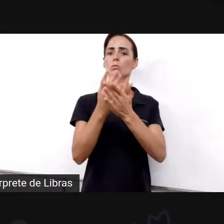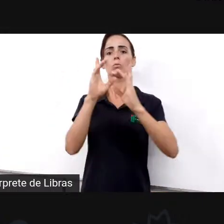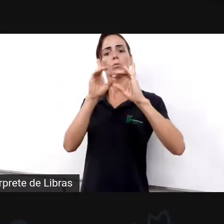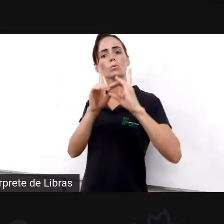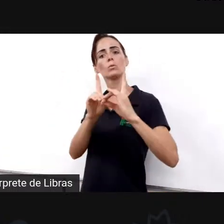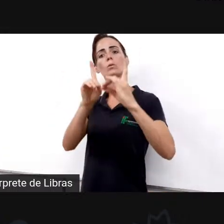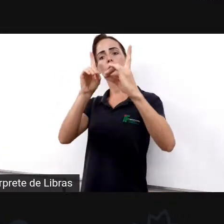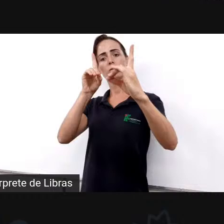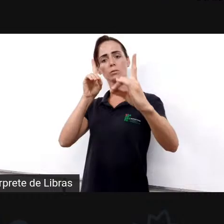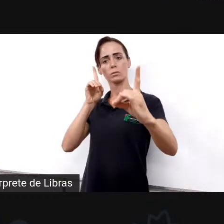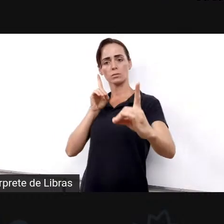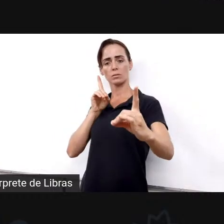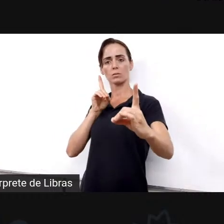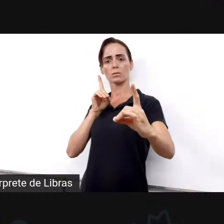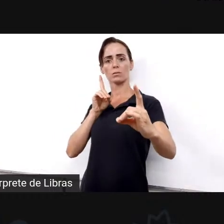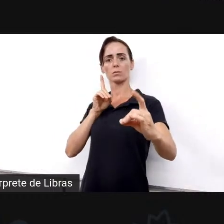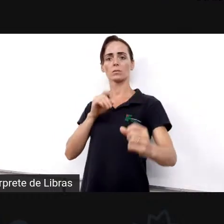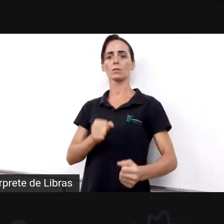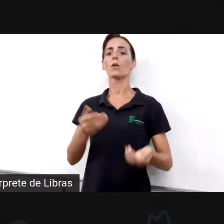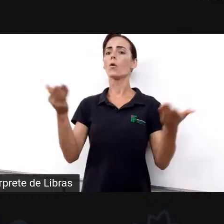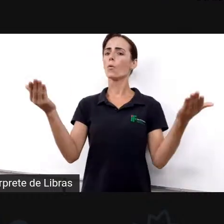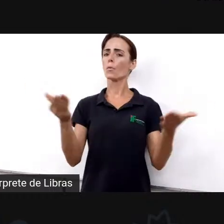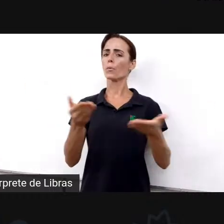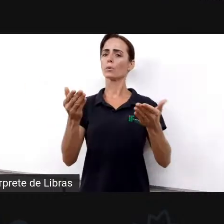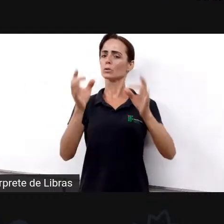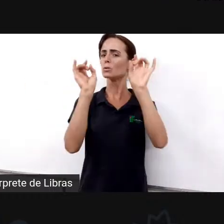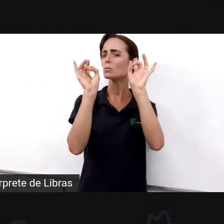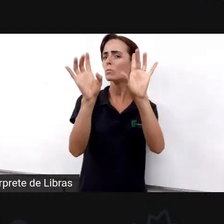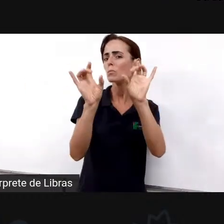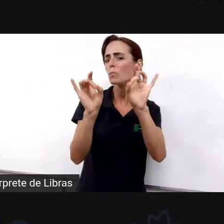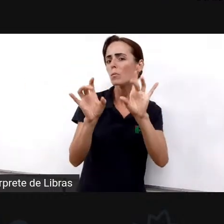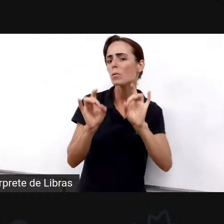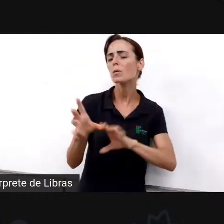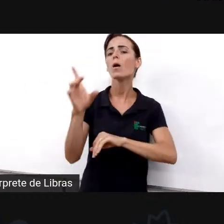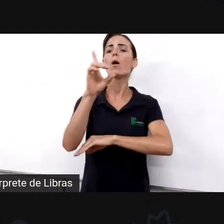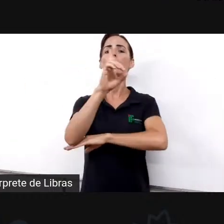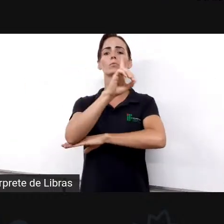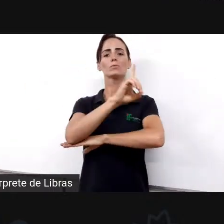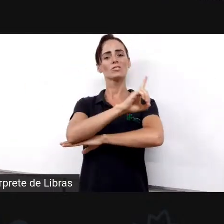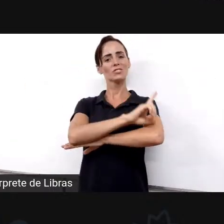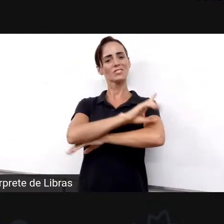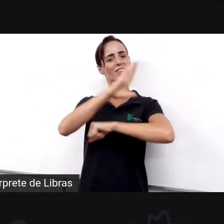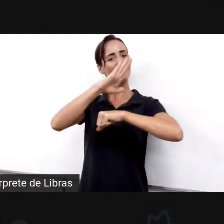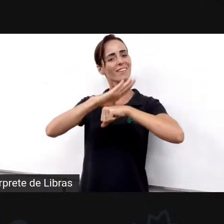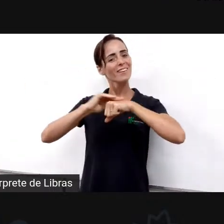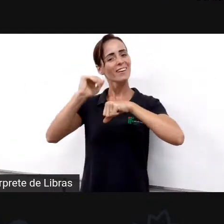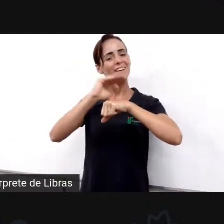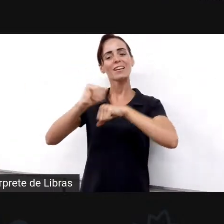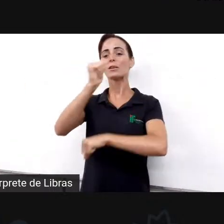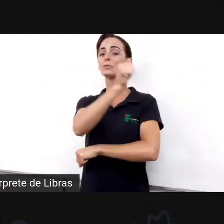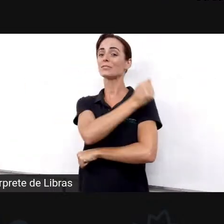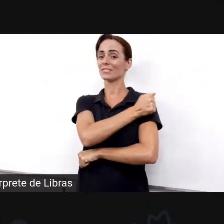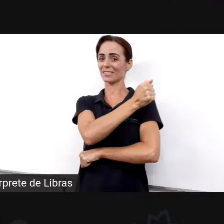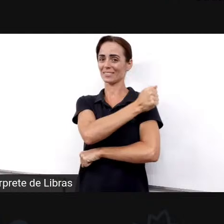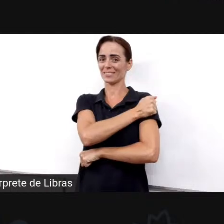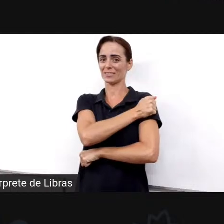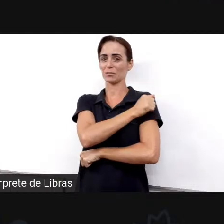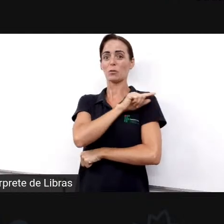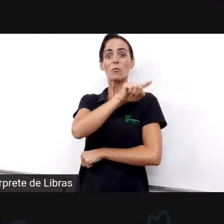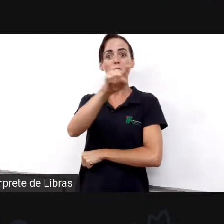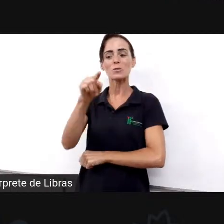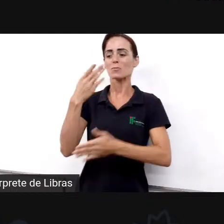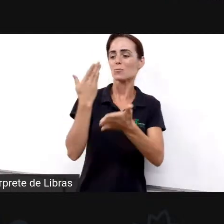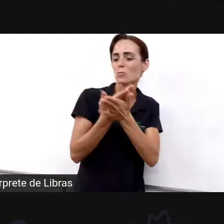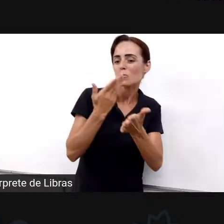Hoje é o grande dia, queridos alunos. Depois de muito estudo e preocupação, a